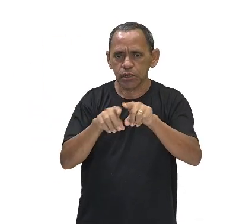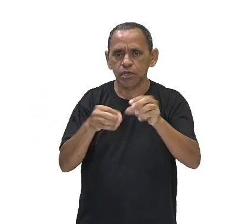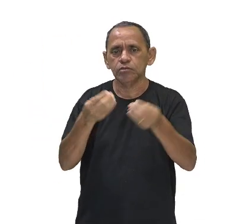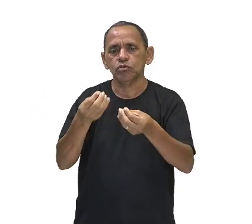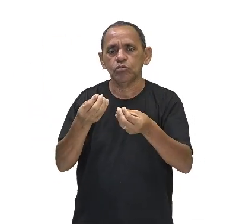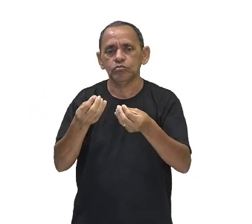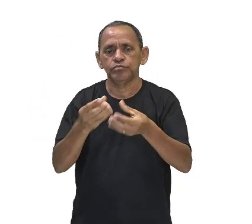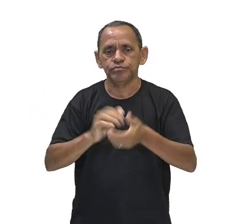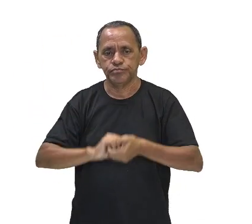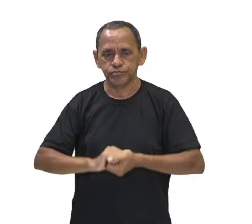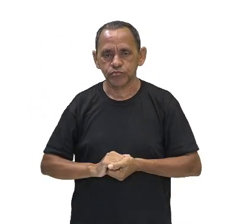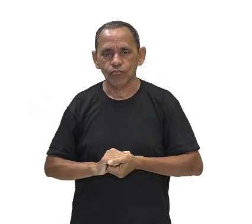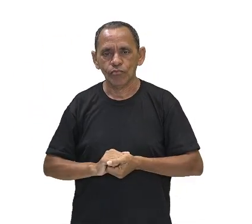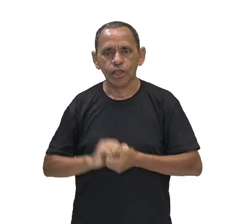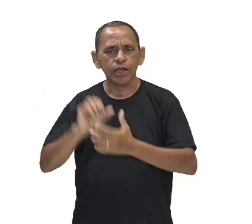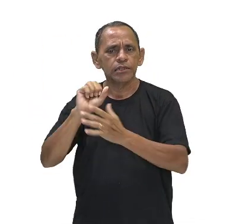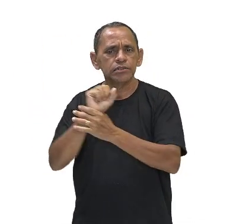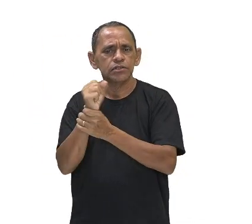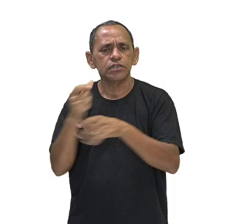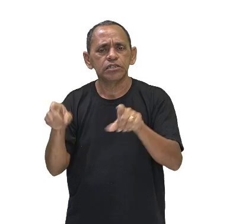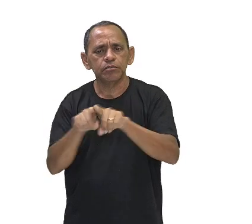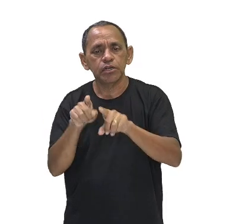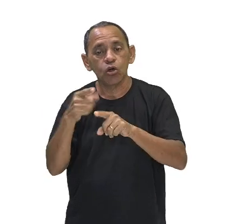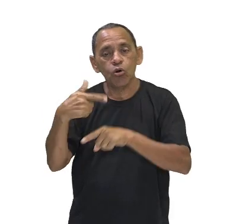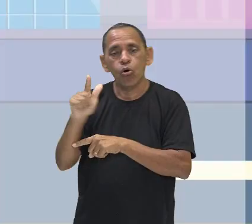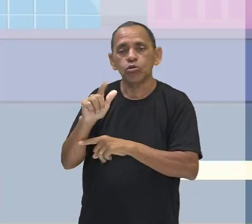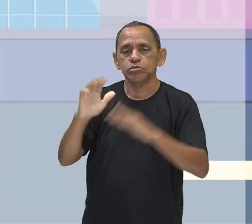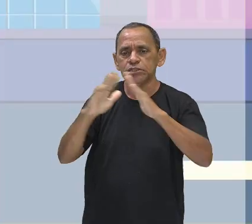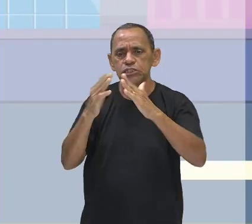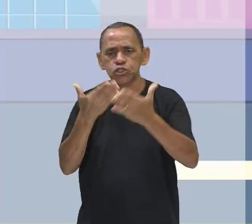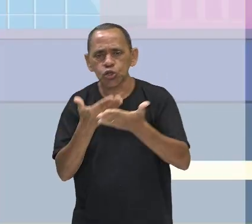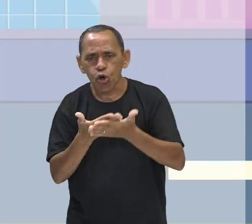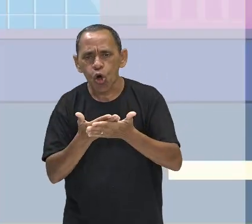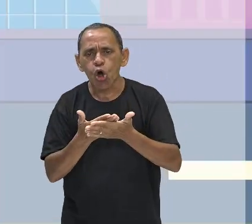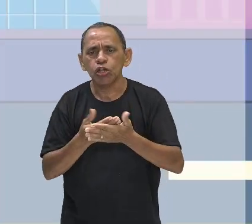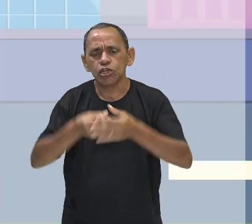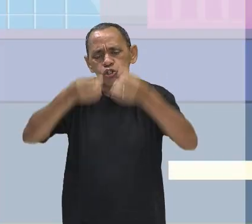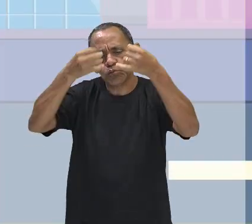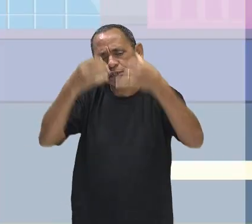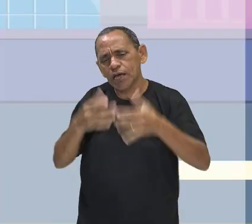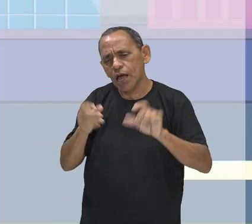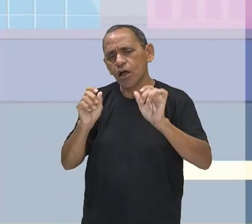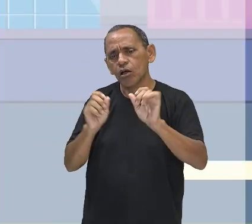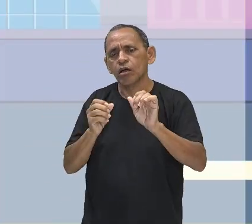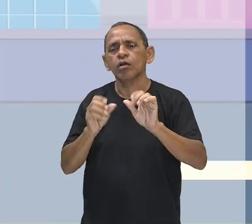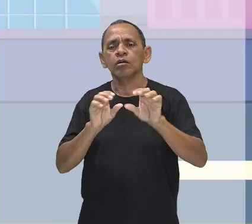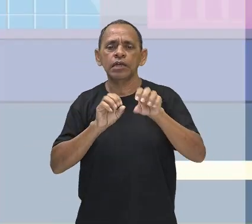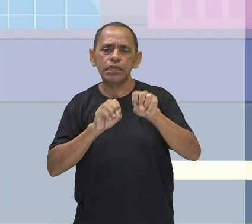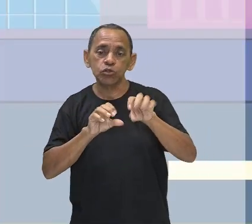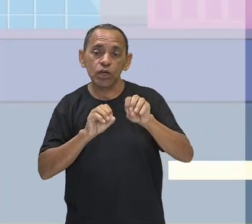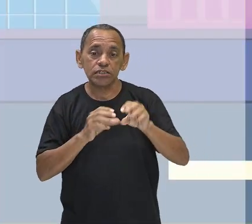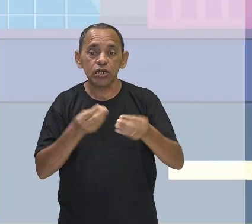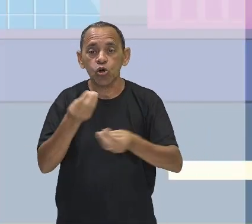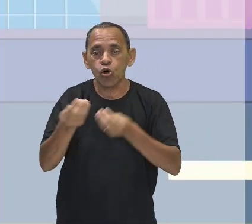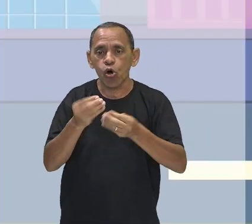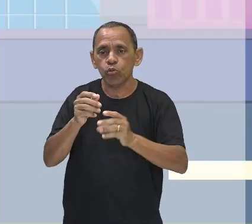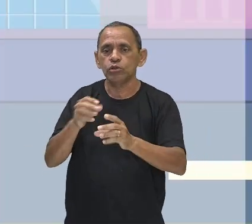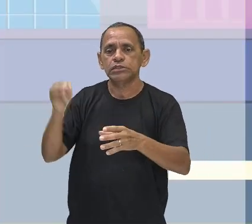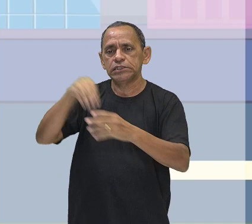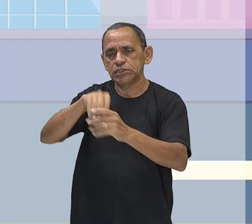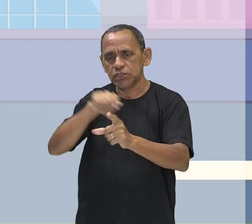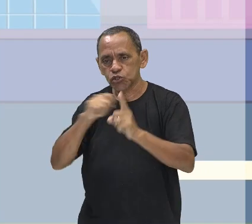lista, nós reforçamos o quê? A escola. Falamos de educação. Na nossa